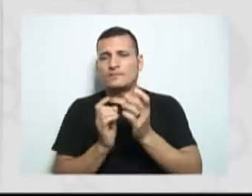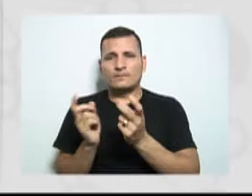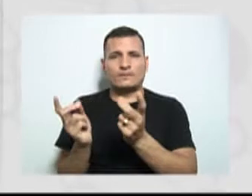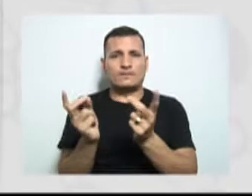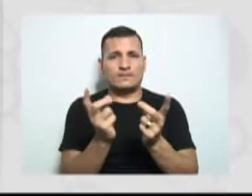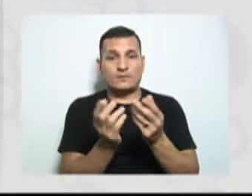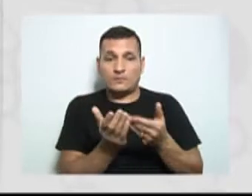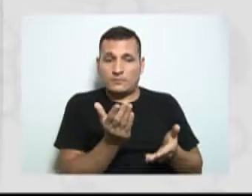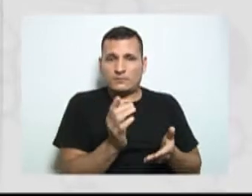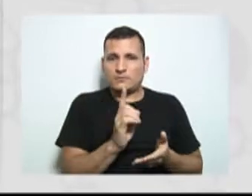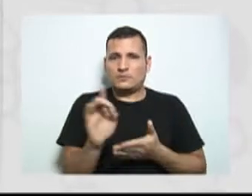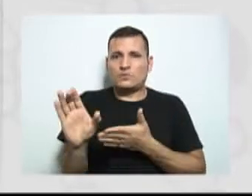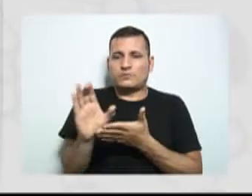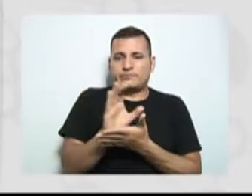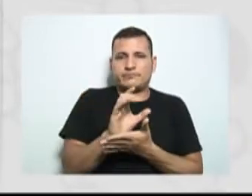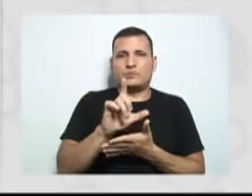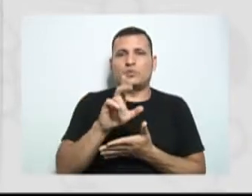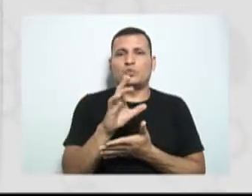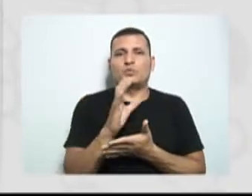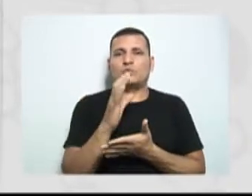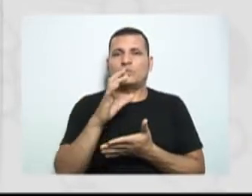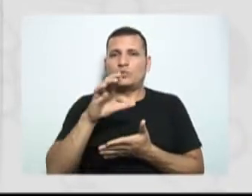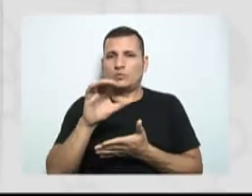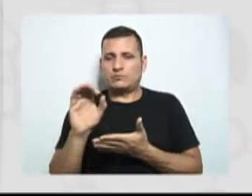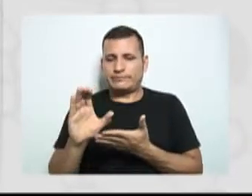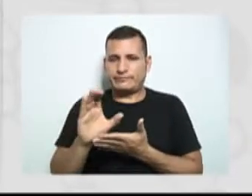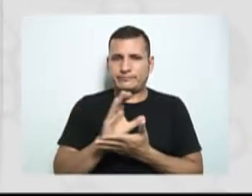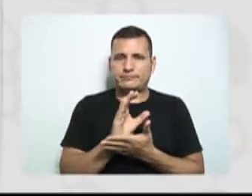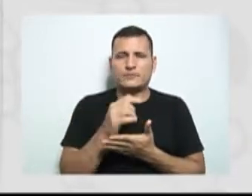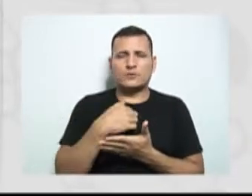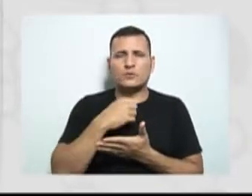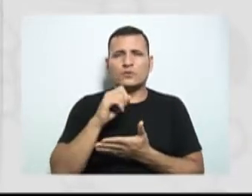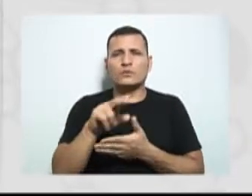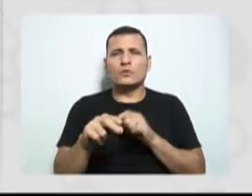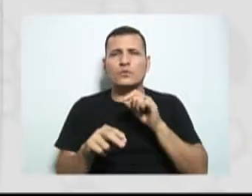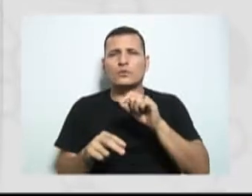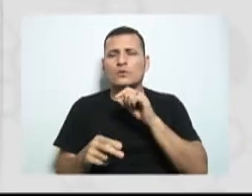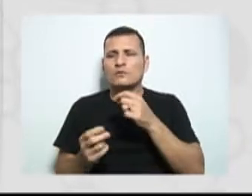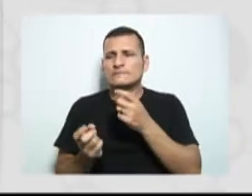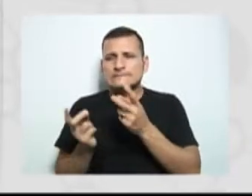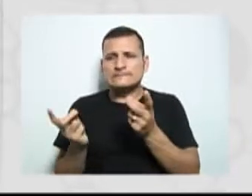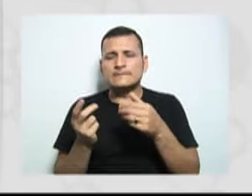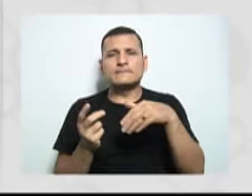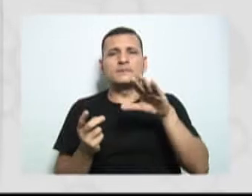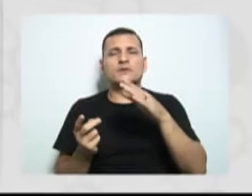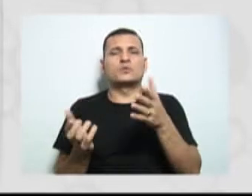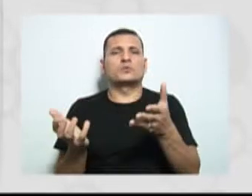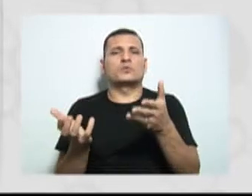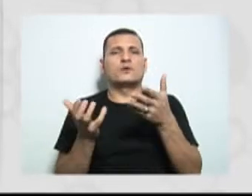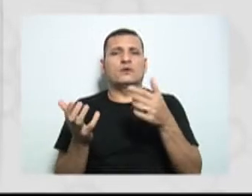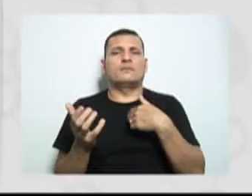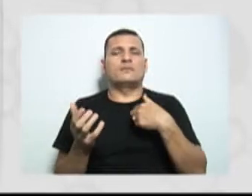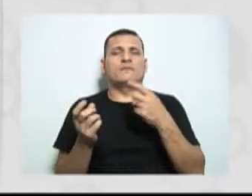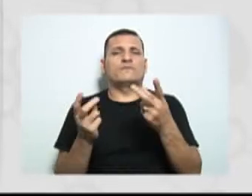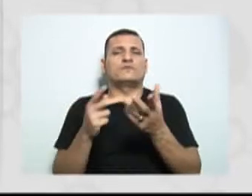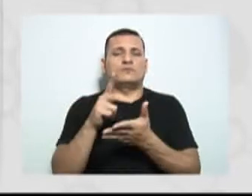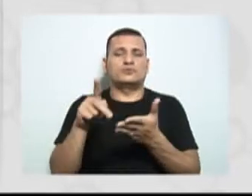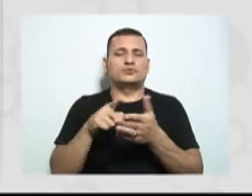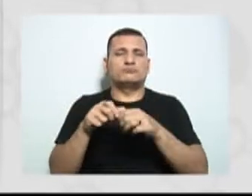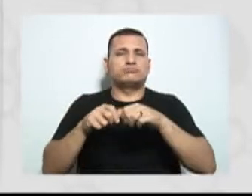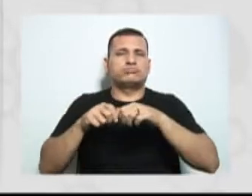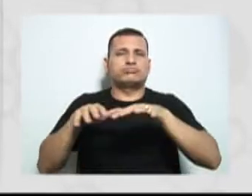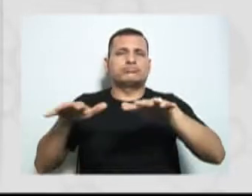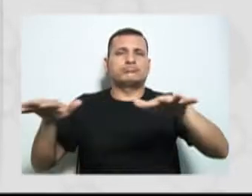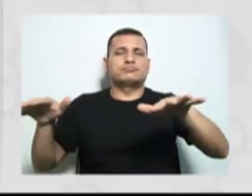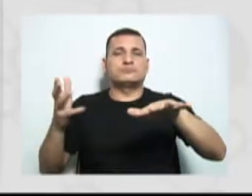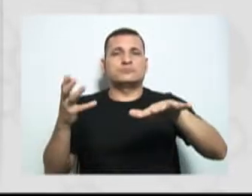de rentabilidade. Eu vou buscar o quê? Eu vou buscar uma venda maior, eu quero expandir a minha venda de pudim. Então,